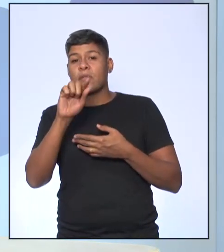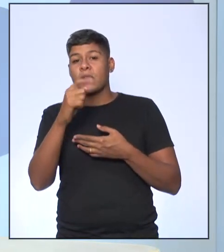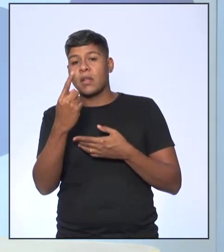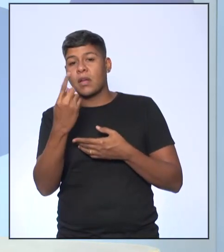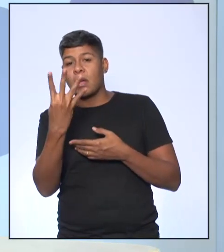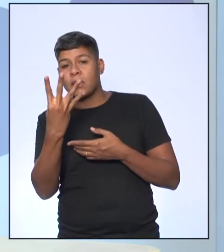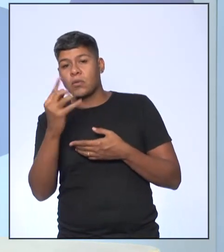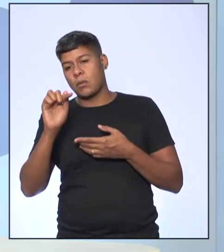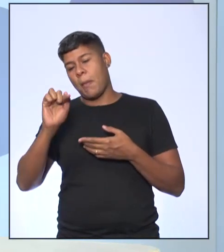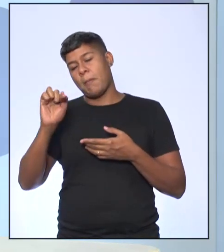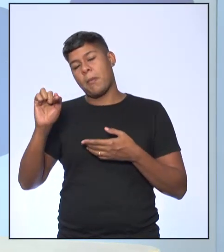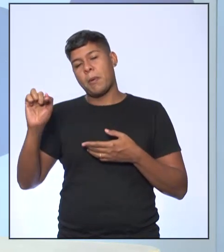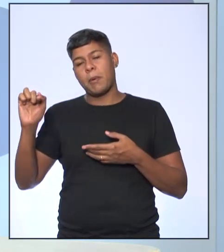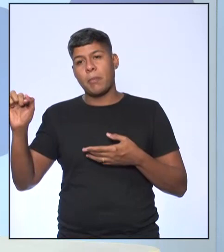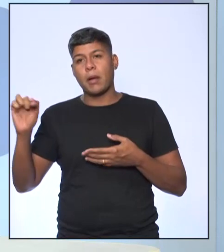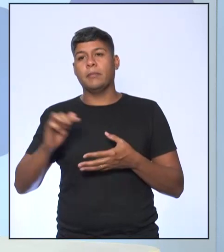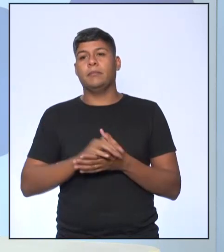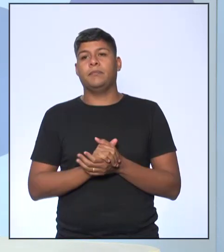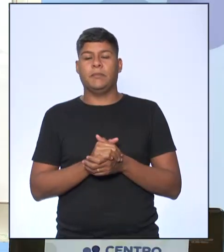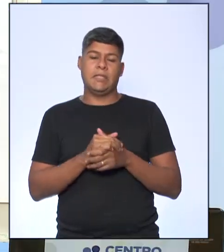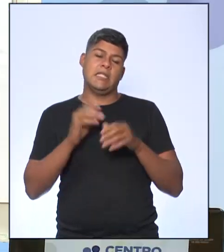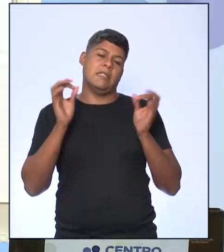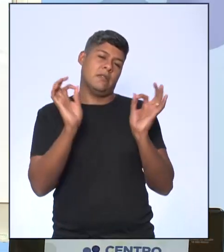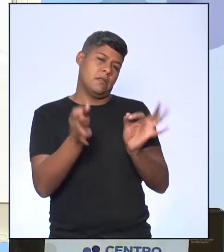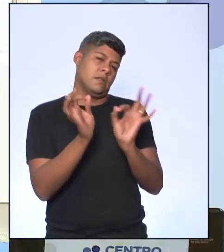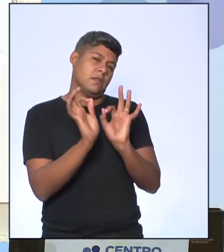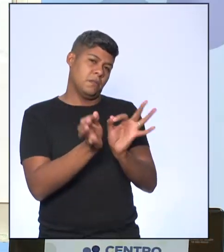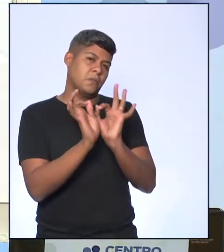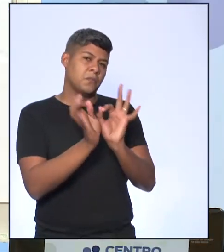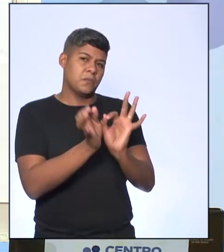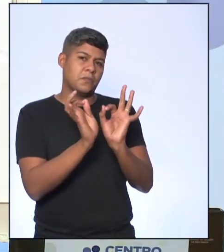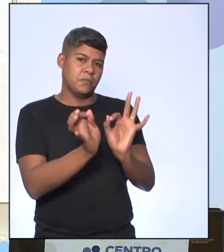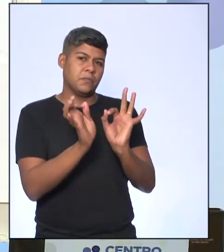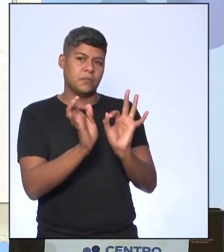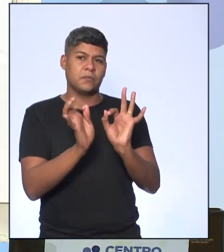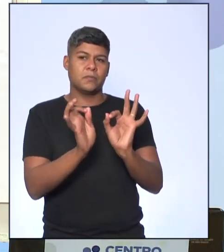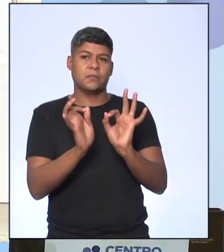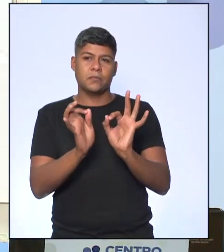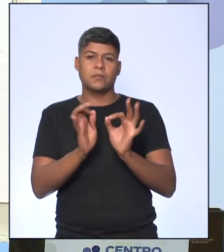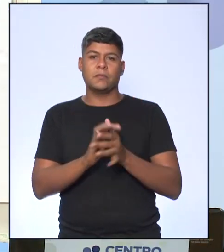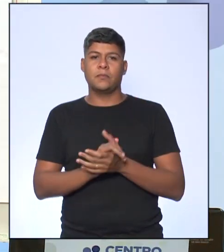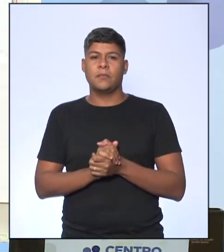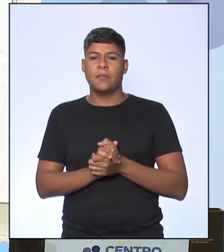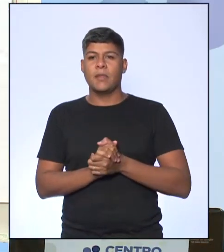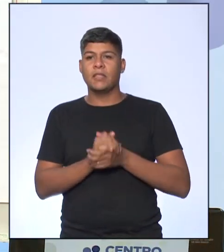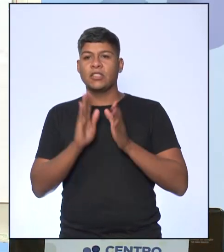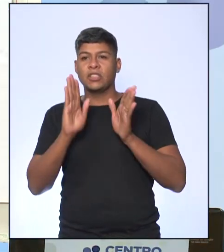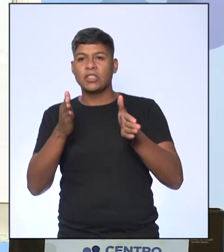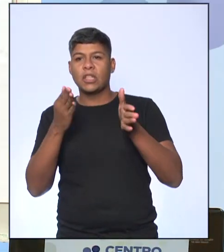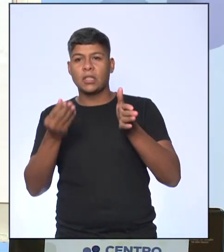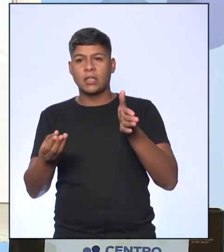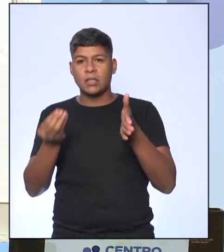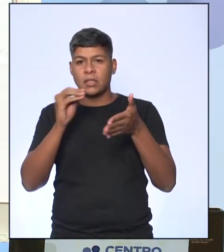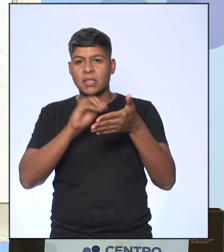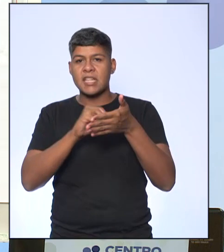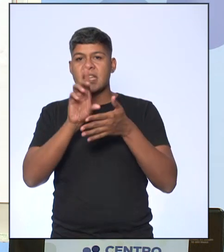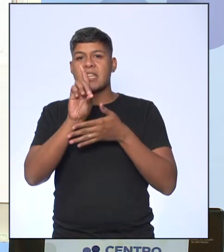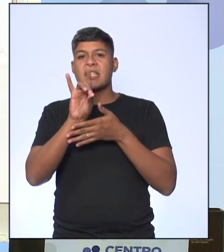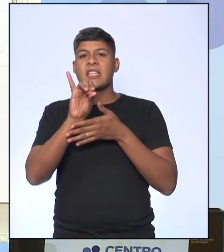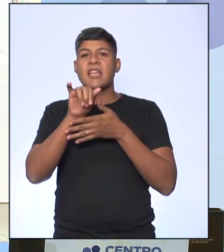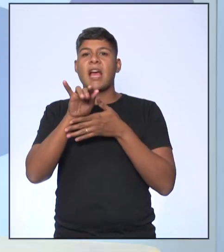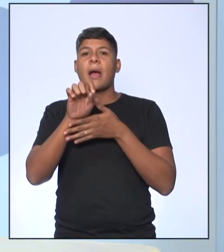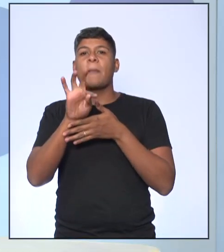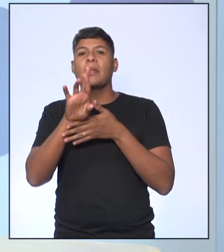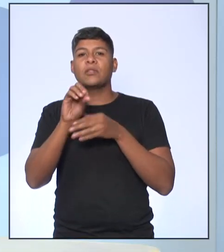Com reticências, né? Isso mesmo. Muito bem. Colocaram sobre o diâmetro? Alguém já colocou a